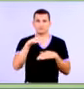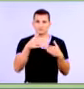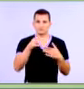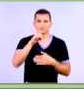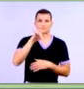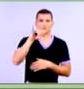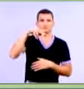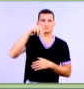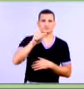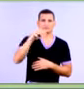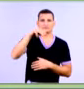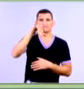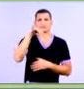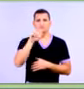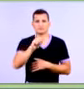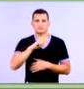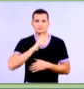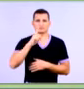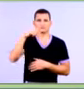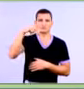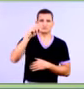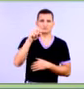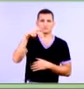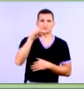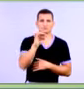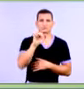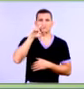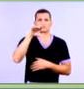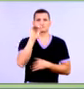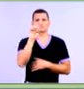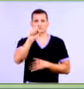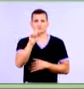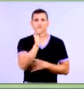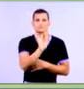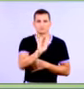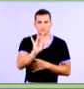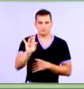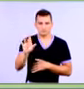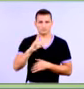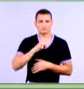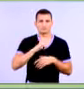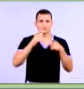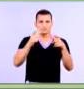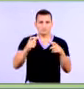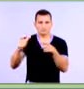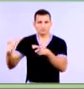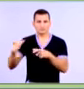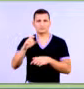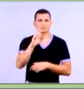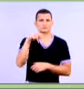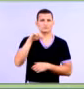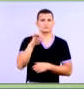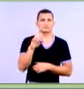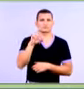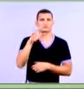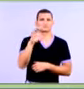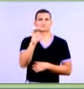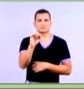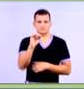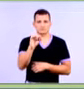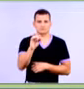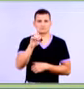dinâmica eu trabalho com ponteiros, né? Cada elemento da lista guarda o endereço do elemento sucessor. É